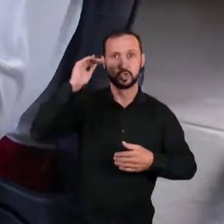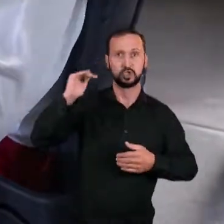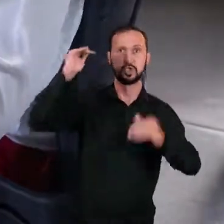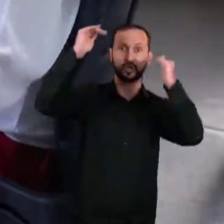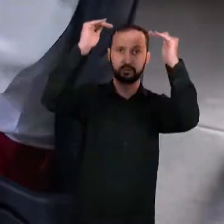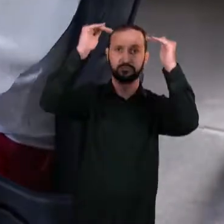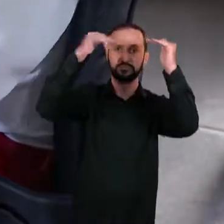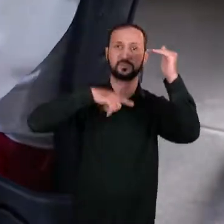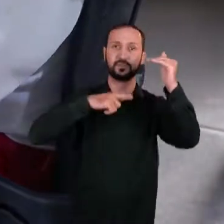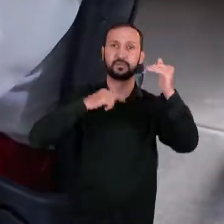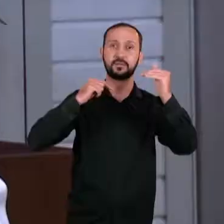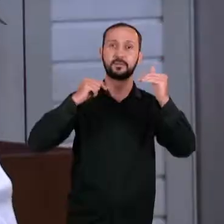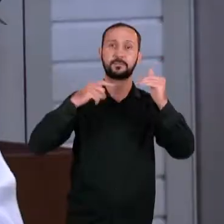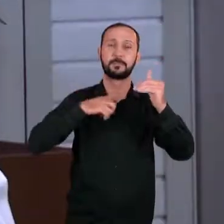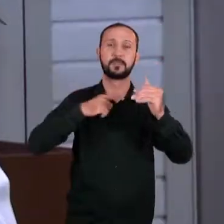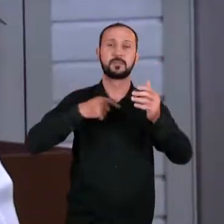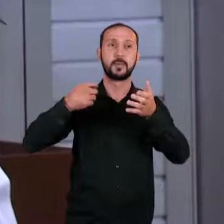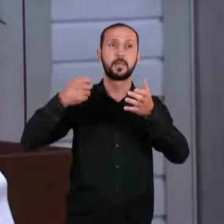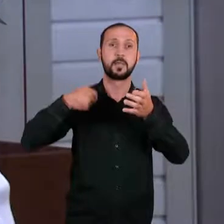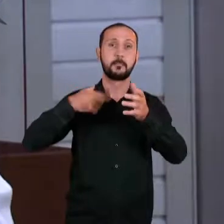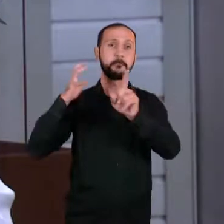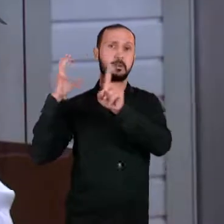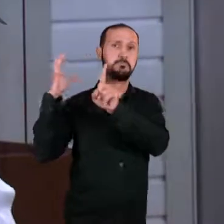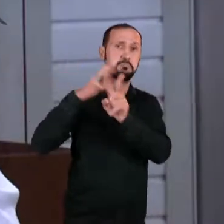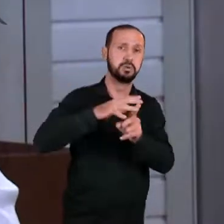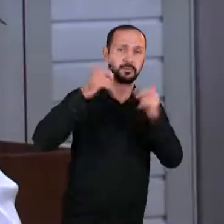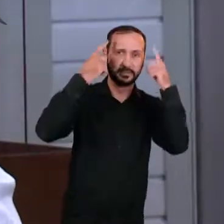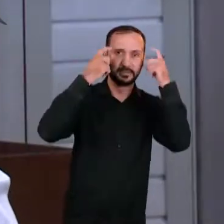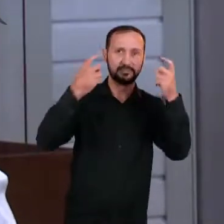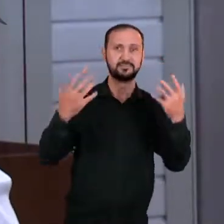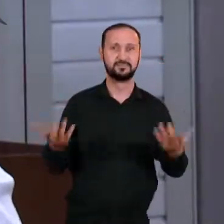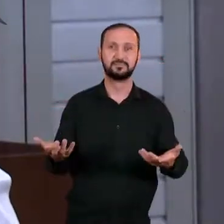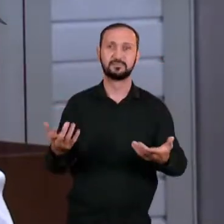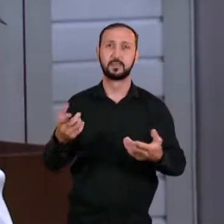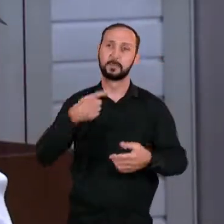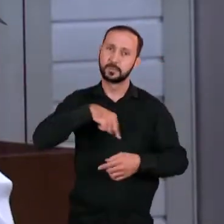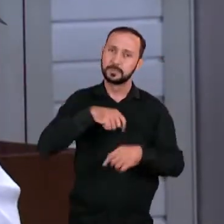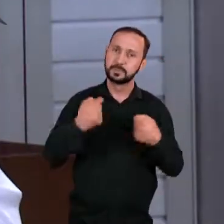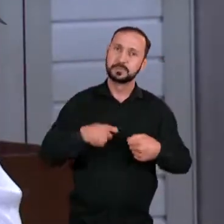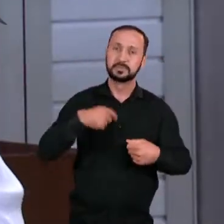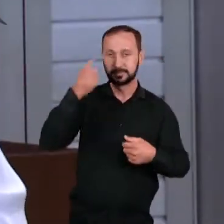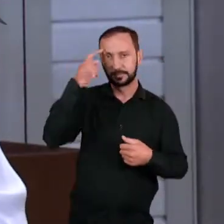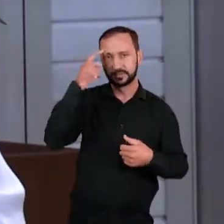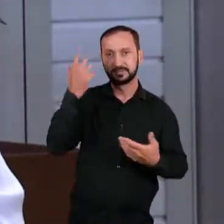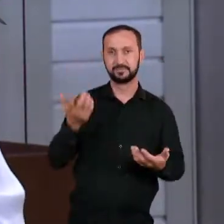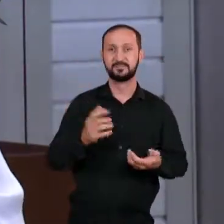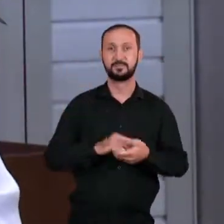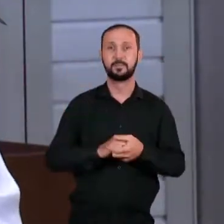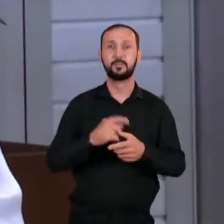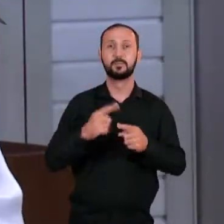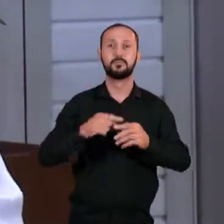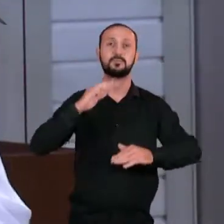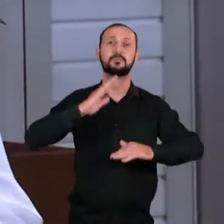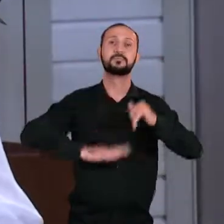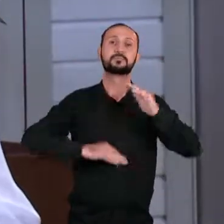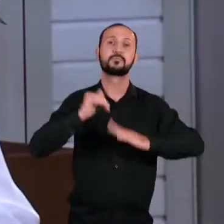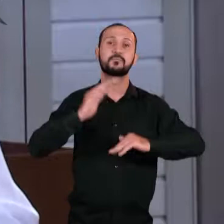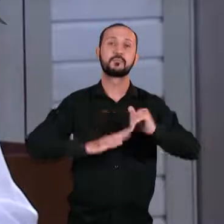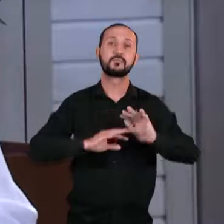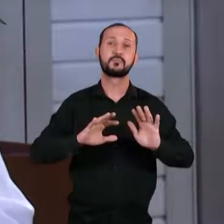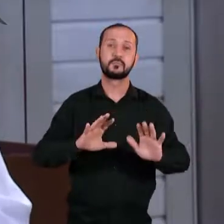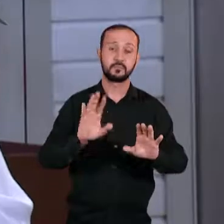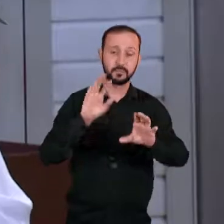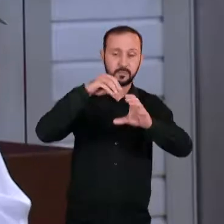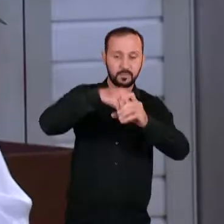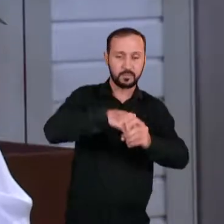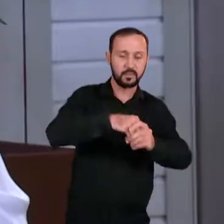vai ter uma demanda de muito estresse? Então, são coisas para a gente pensar, né? Eu acho até que a profissão não diz tanto, mas dentro daquela